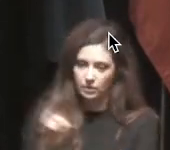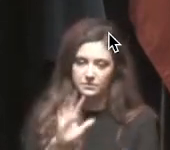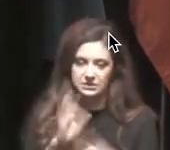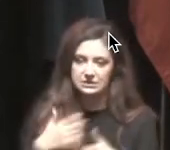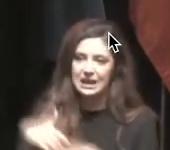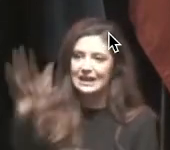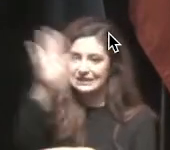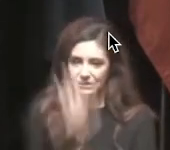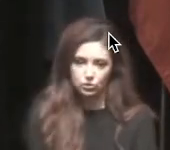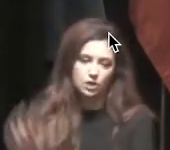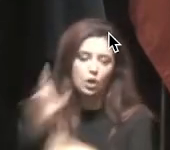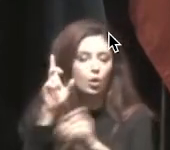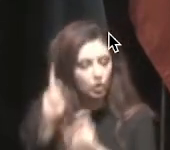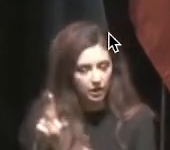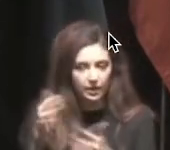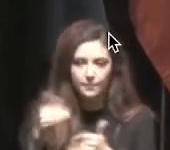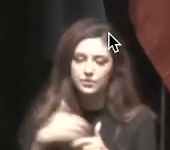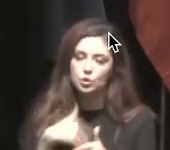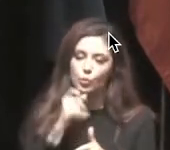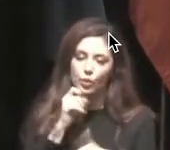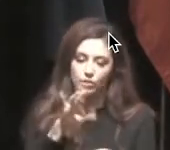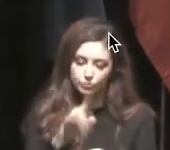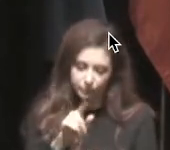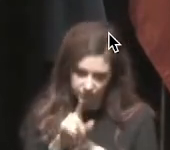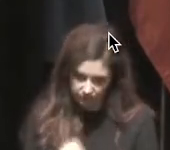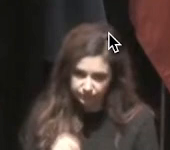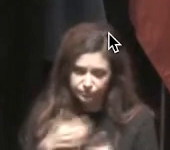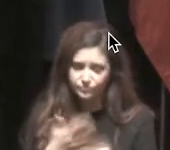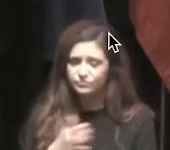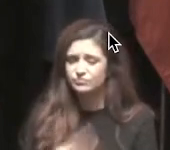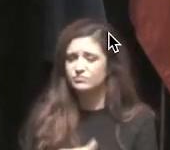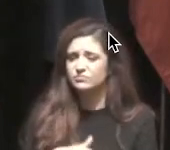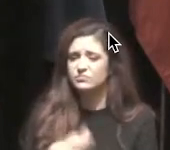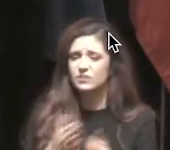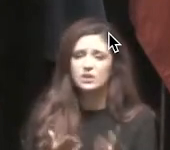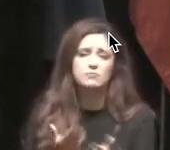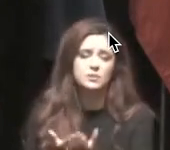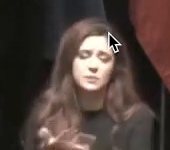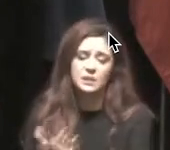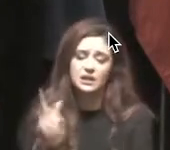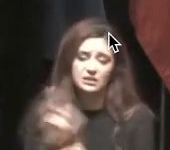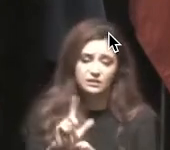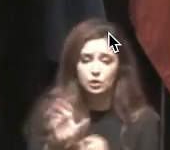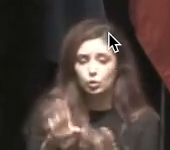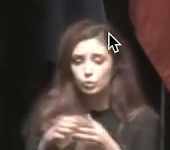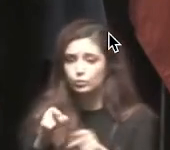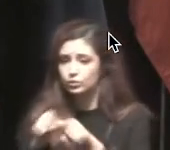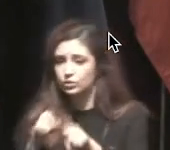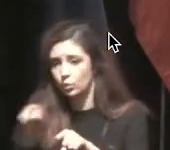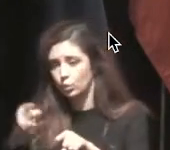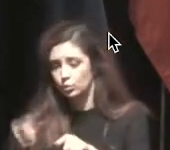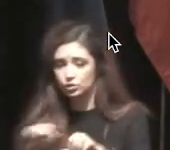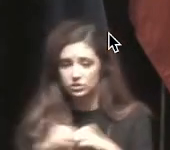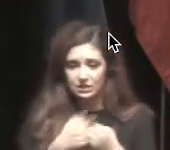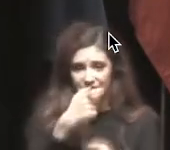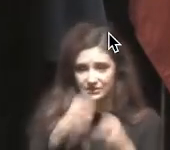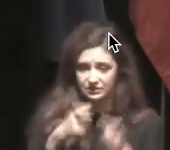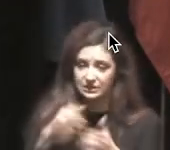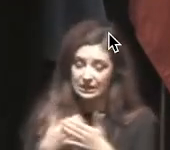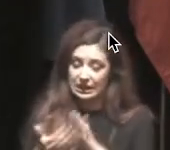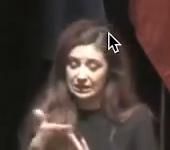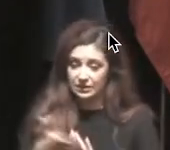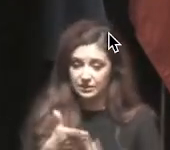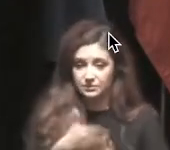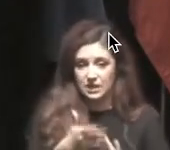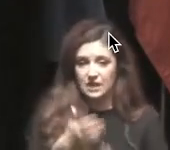é certo, mas muito pode ser feito a nível local. E não foi por falta de propostas do LIVRE e de outros partidos e da sociedade civil que a emergência na